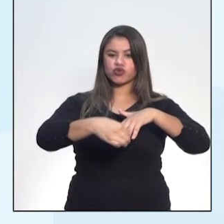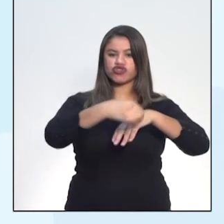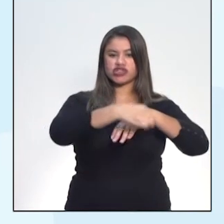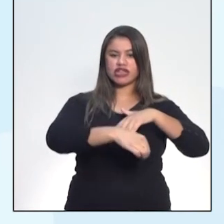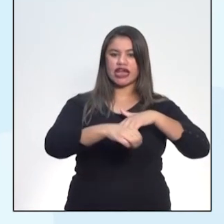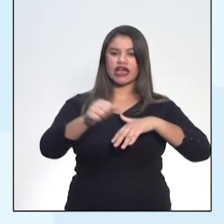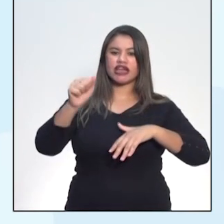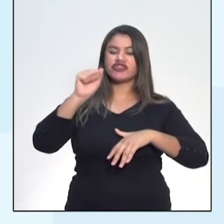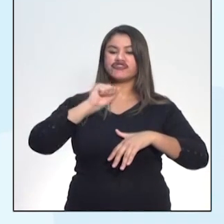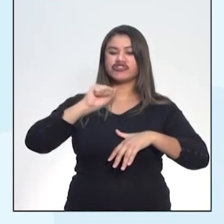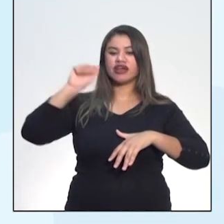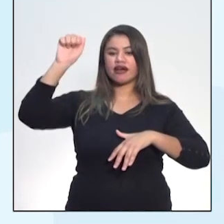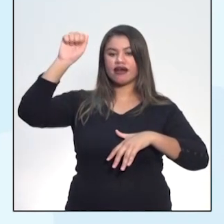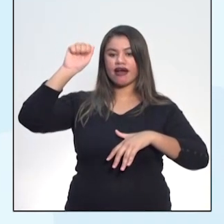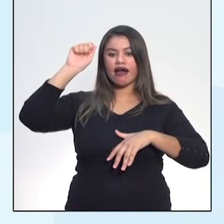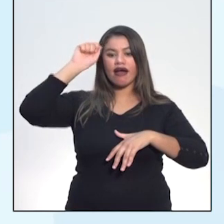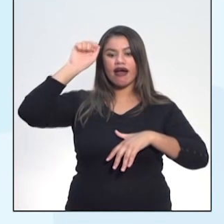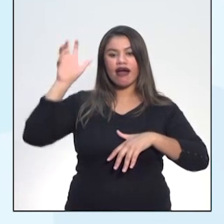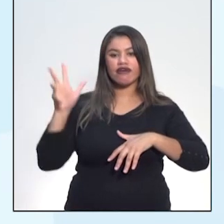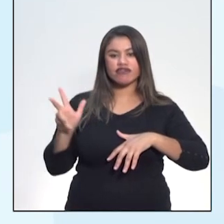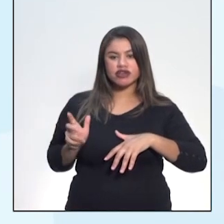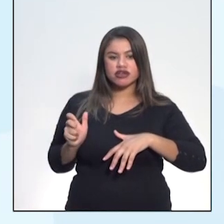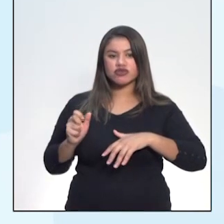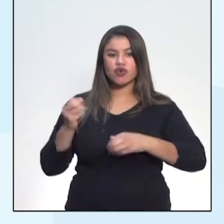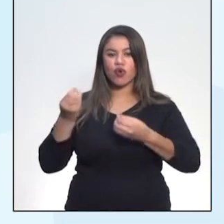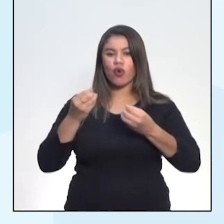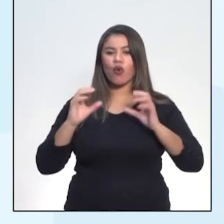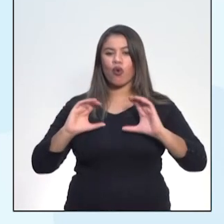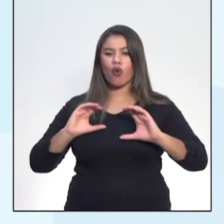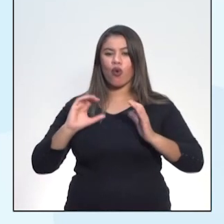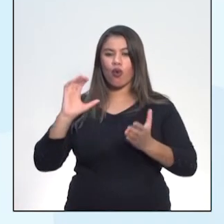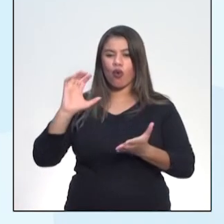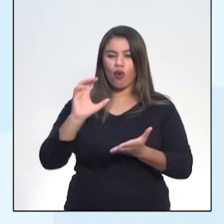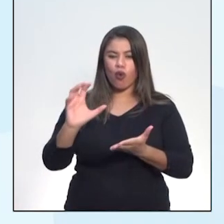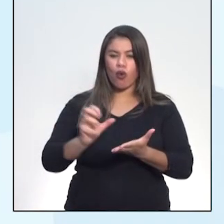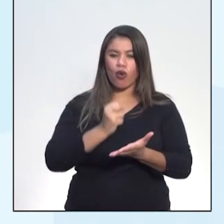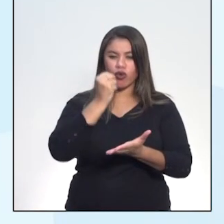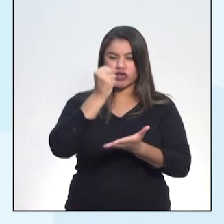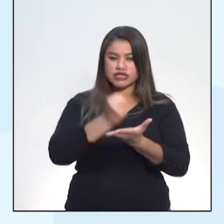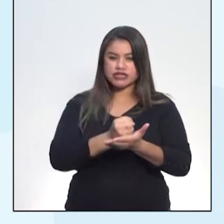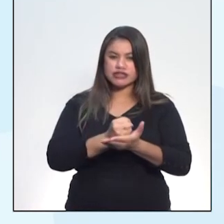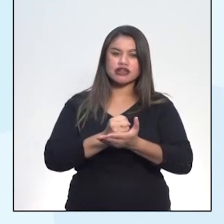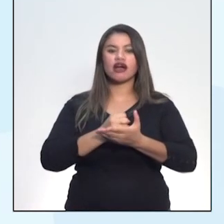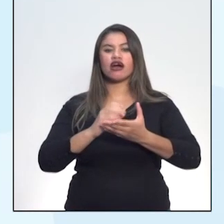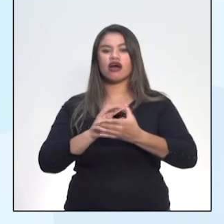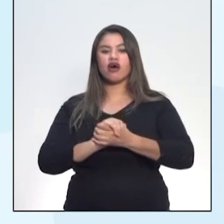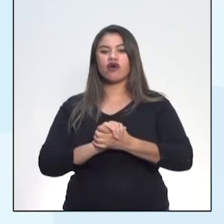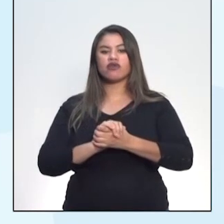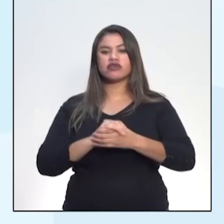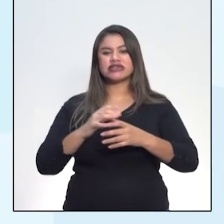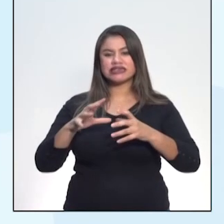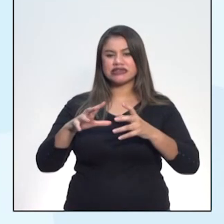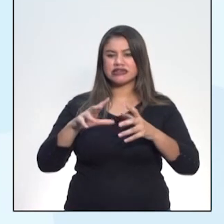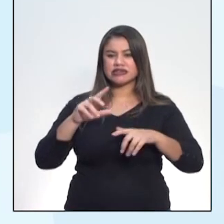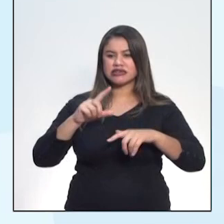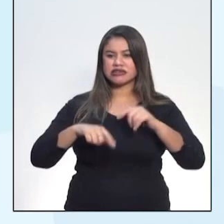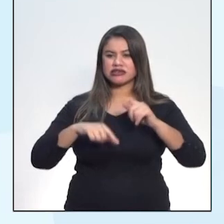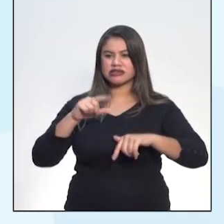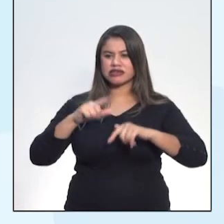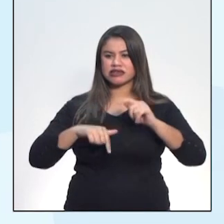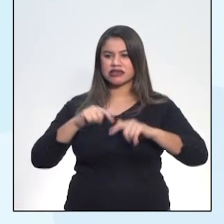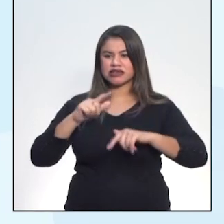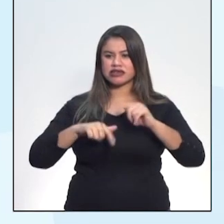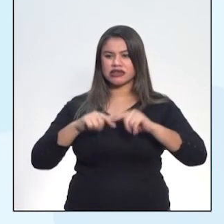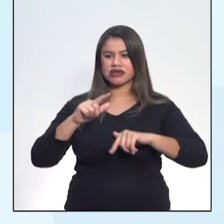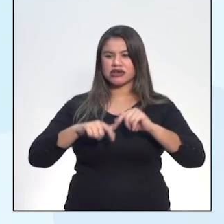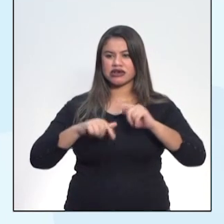de colonização, dominação e extração de recursos naturais. Esses recursos